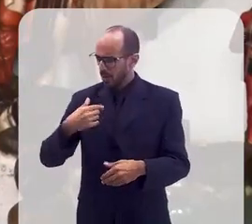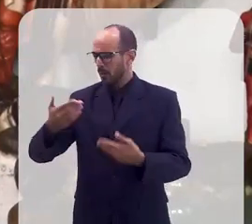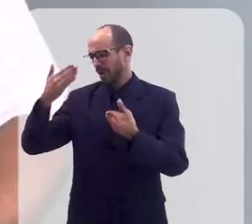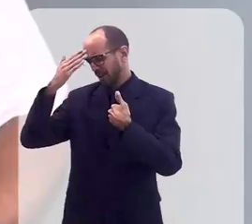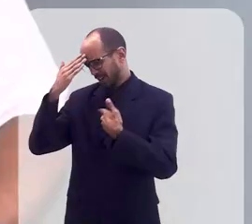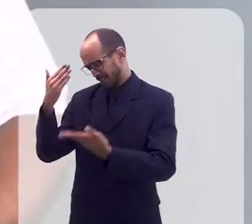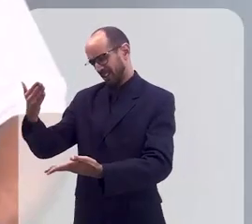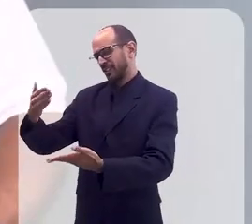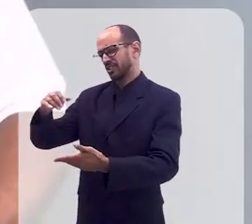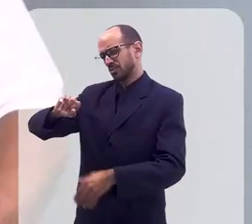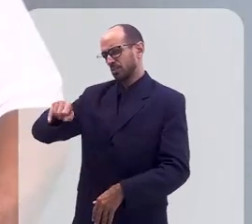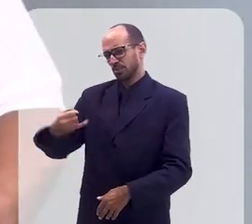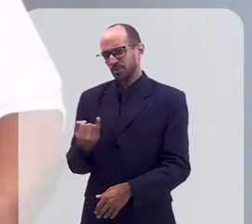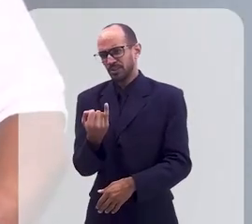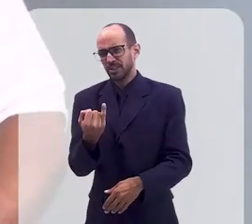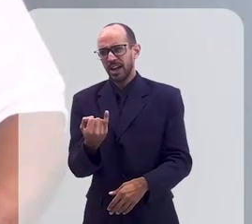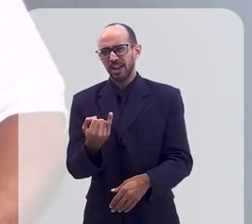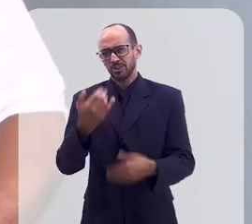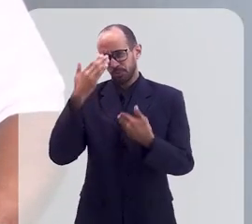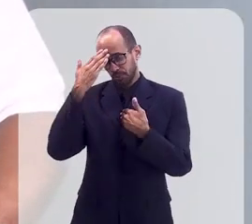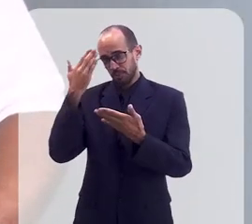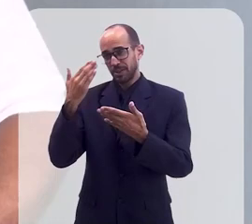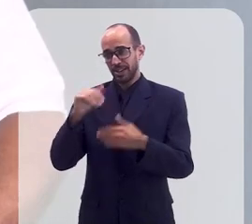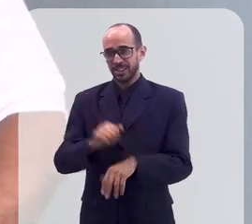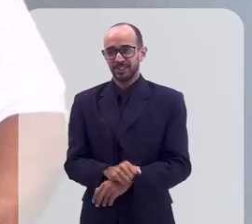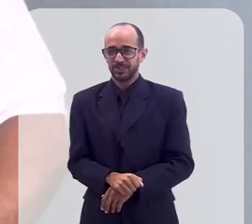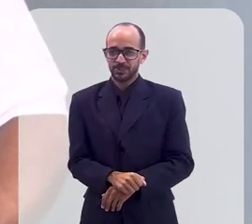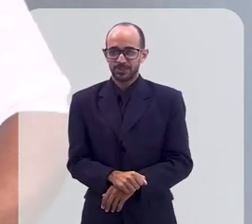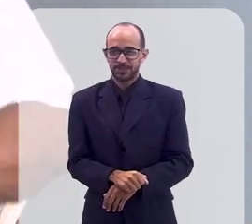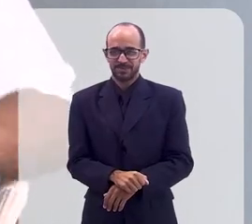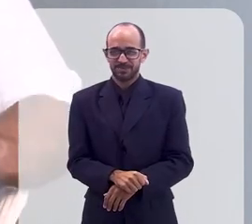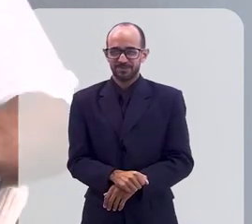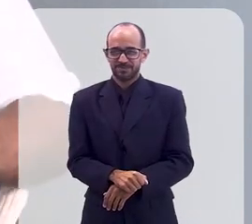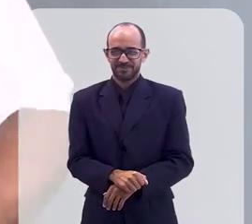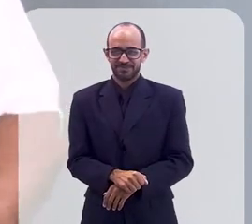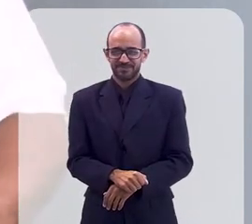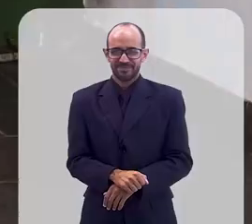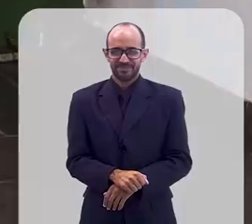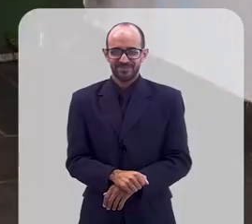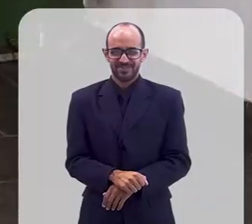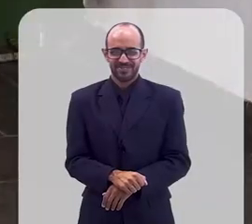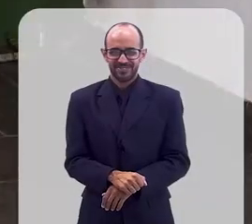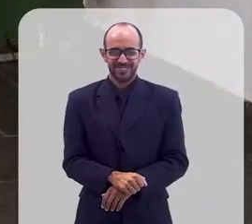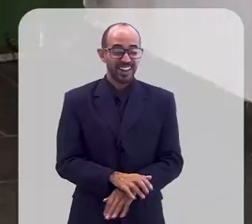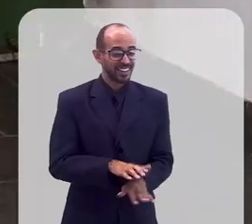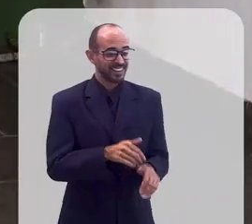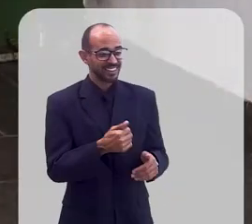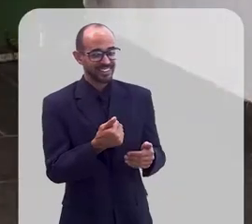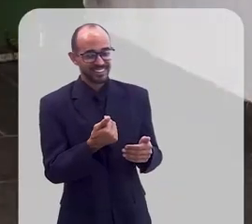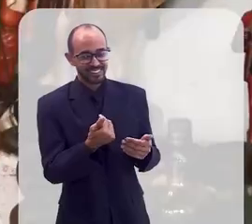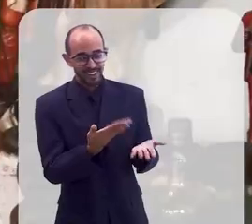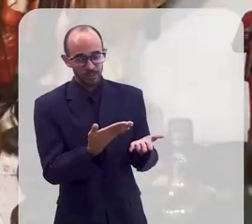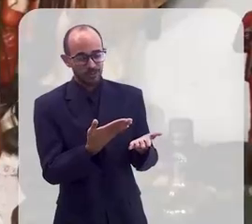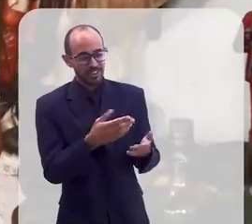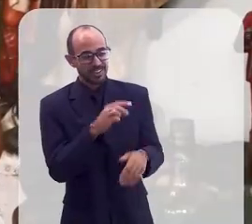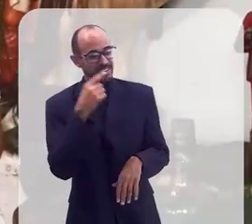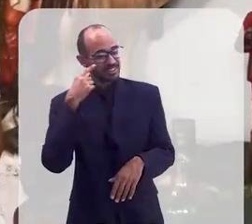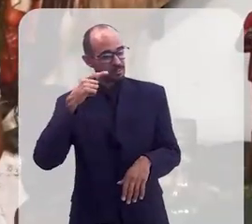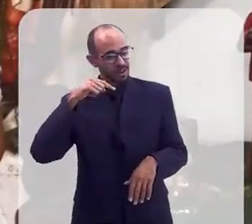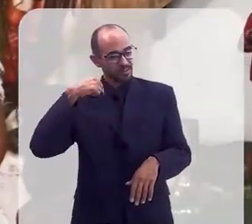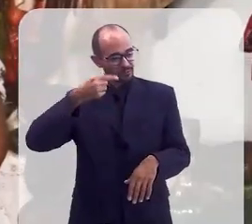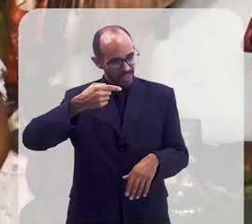obrigada. Eu agradeço sempre a oportunidade. Obrigado mesmo. O mundo agradece. Então, tá certo.